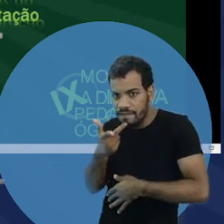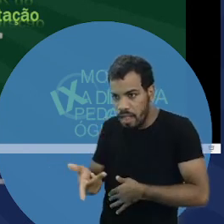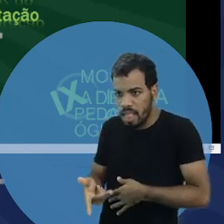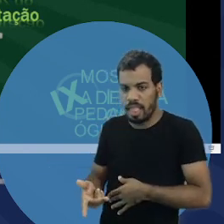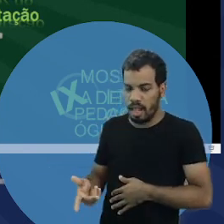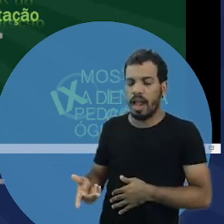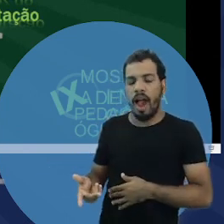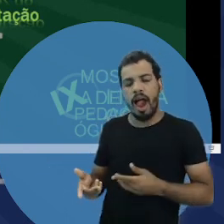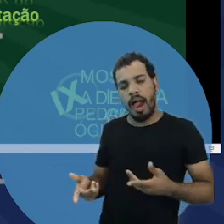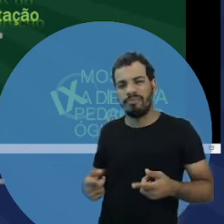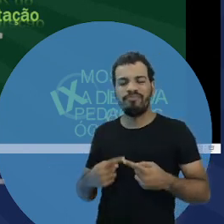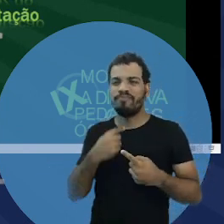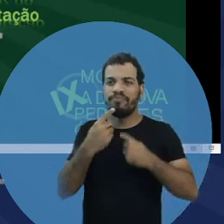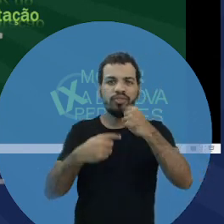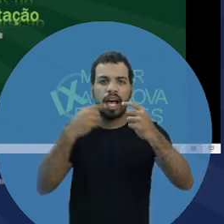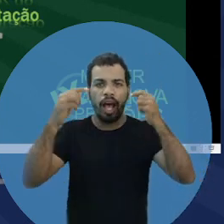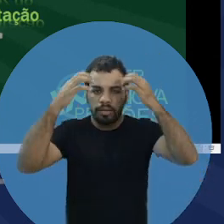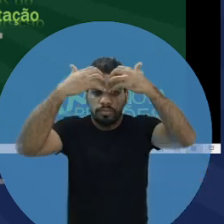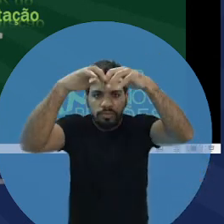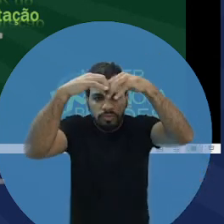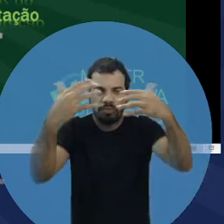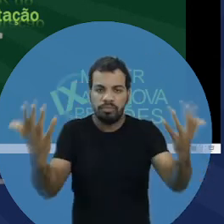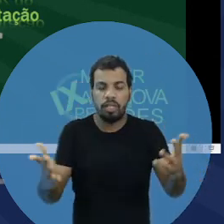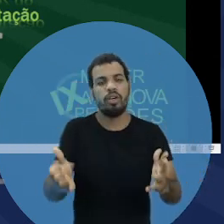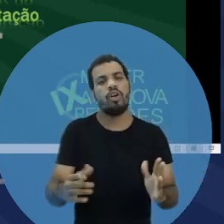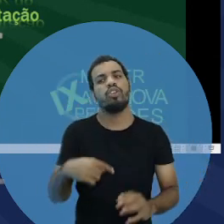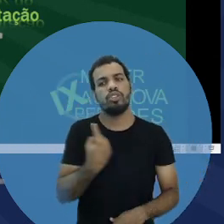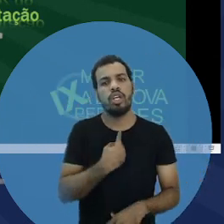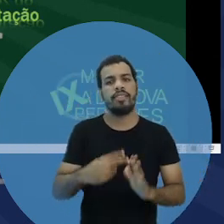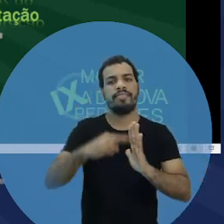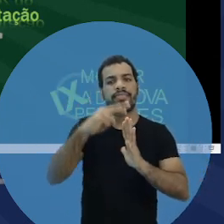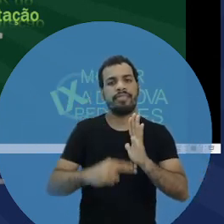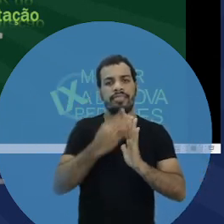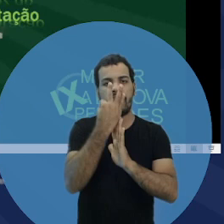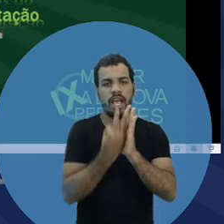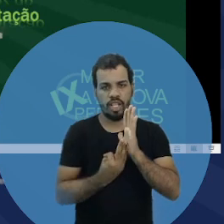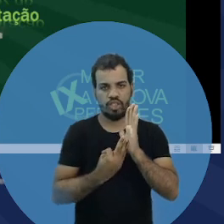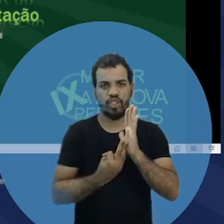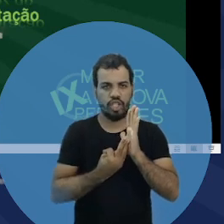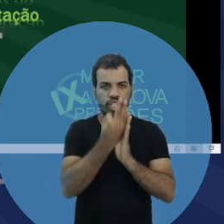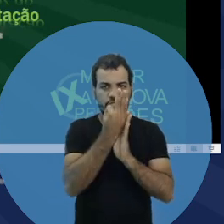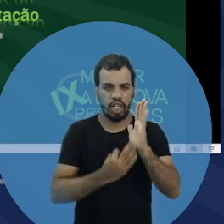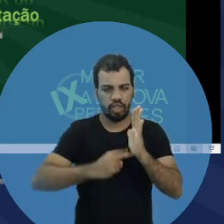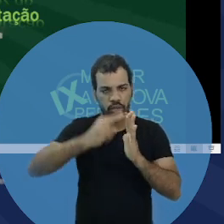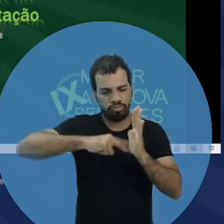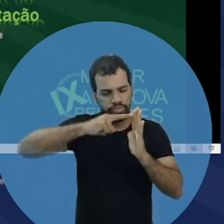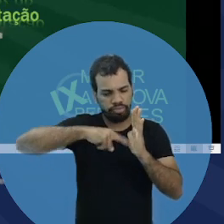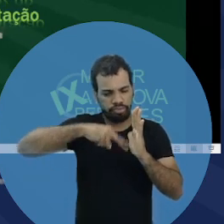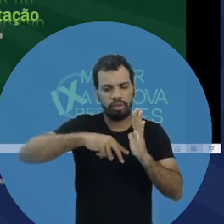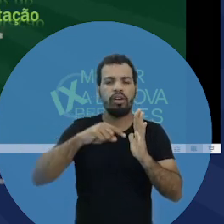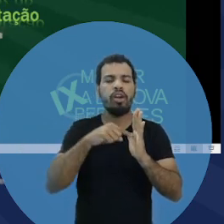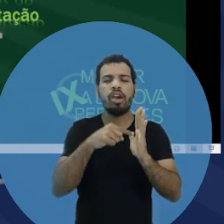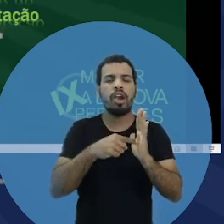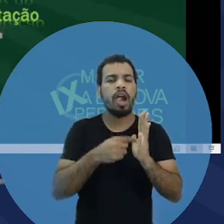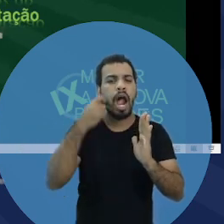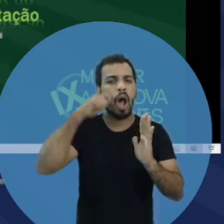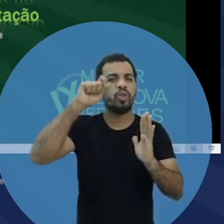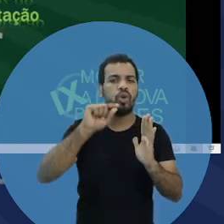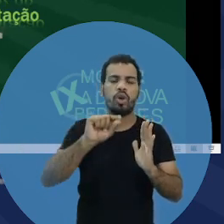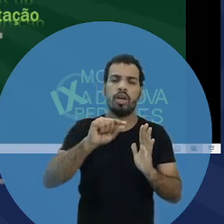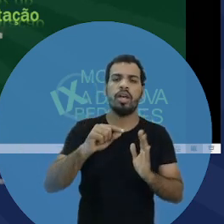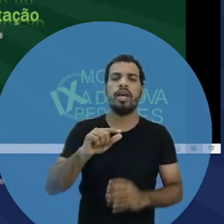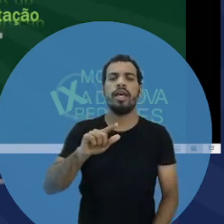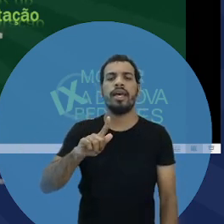leitura de textos, né, de uma escritora maravilhosa, chamada Grada Quilomba,